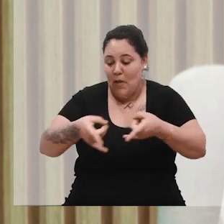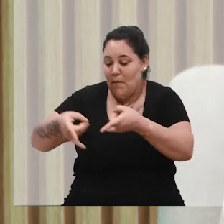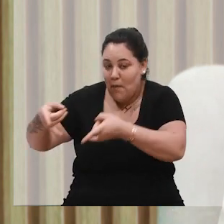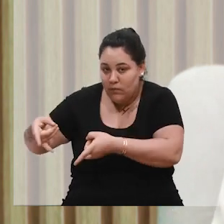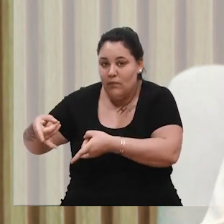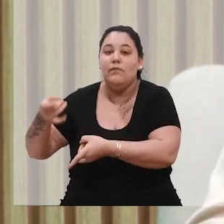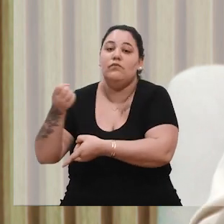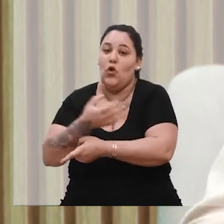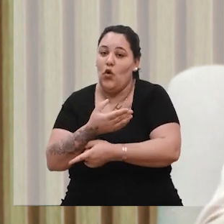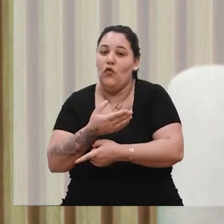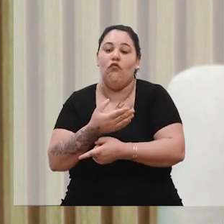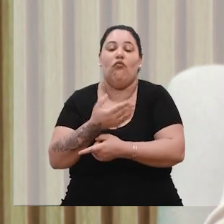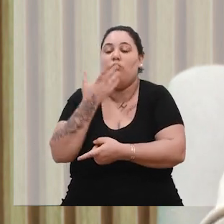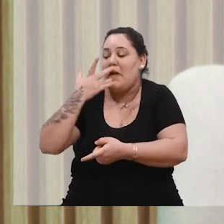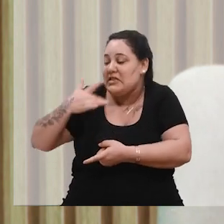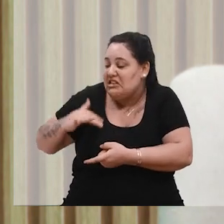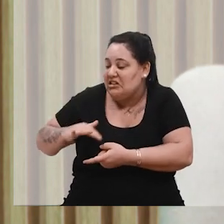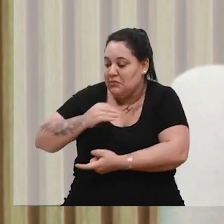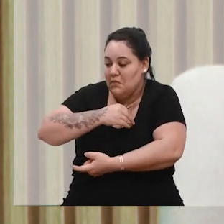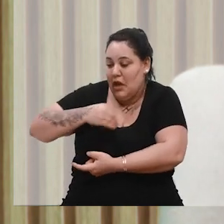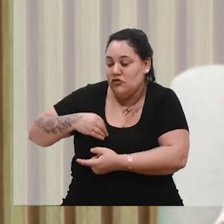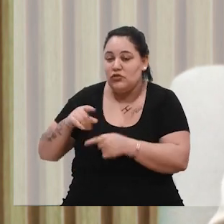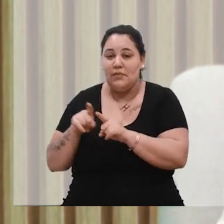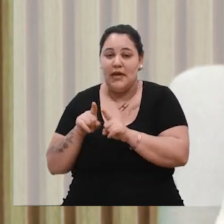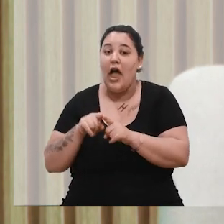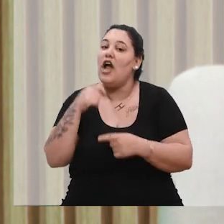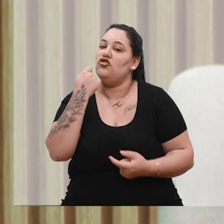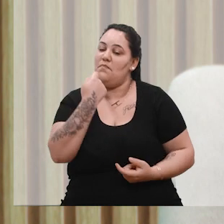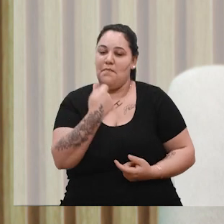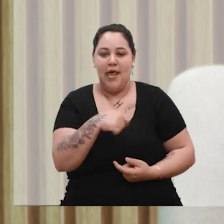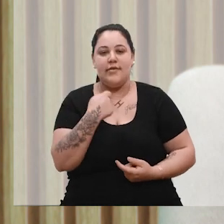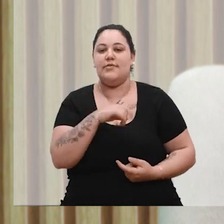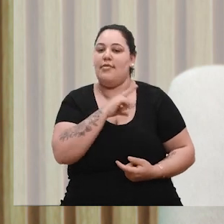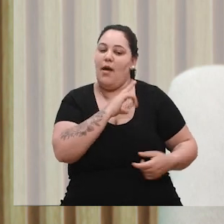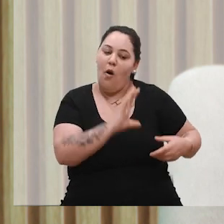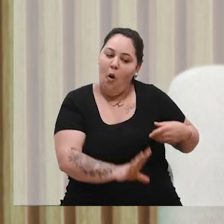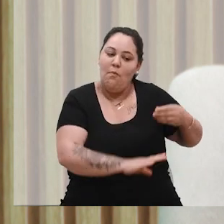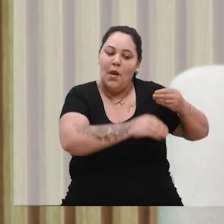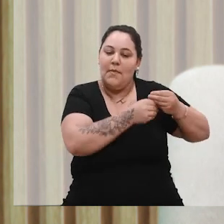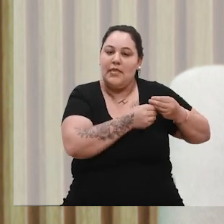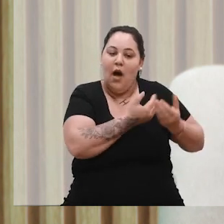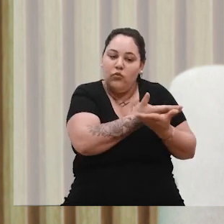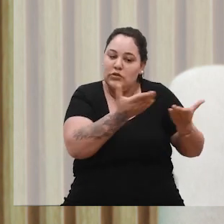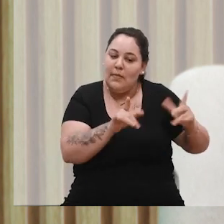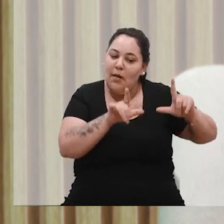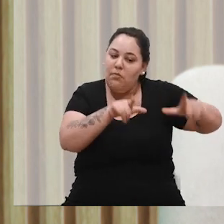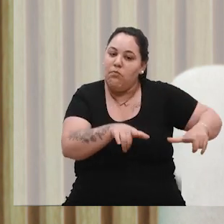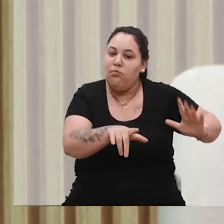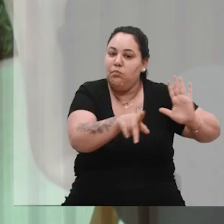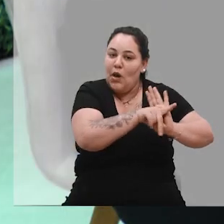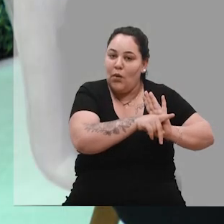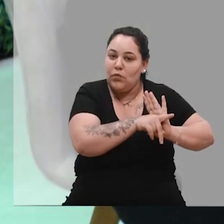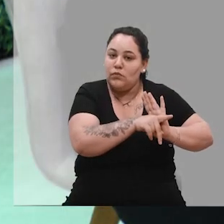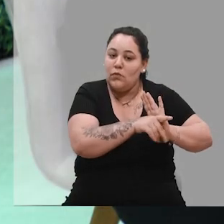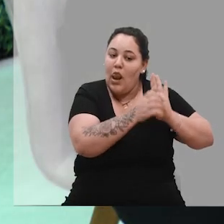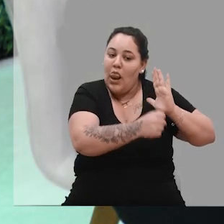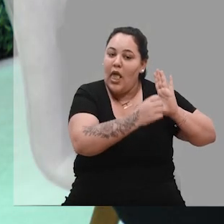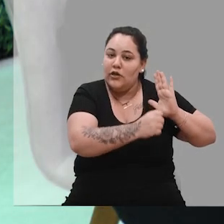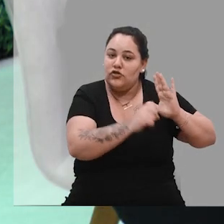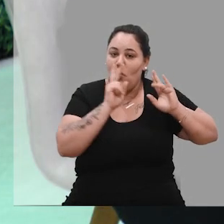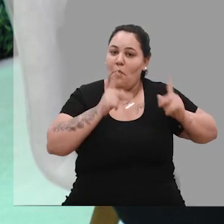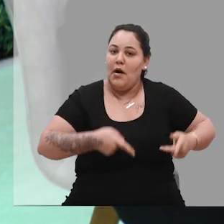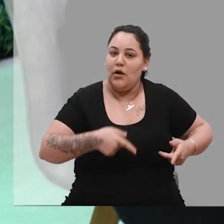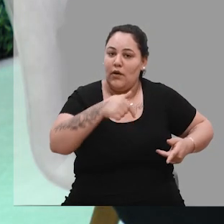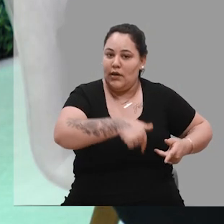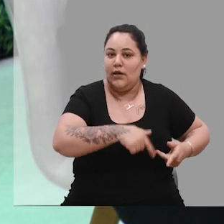inclusive da pediatria, né, ou enfim, a gente precisa ter um espaço para o banco de leite humano aqui.